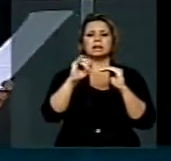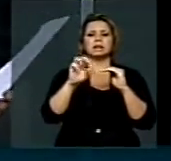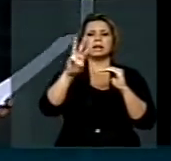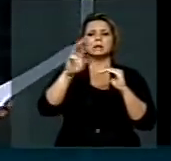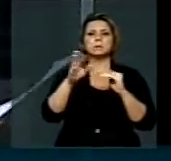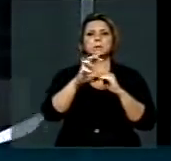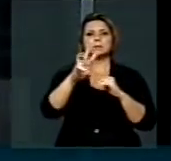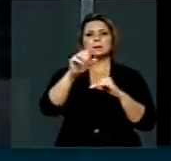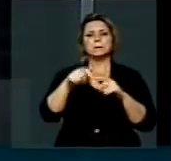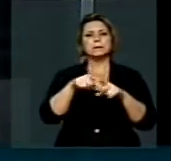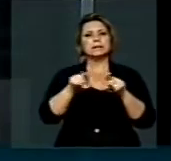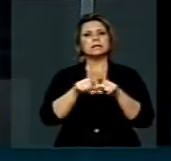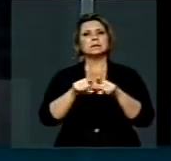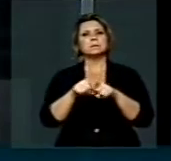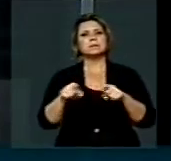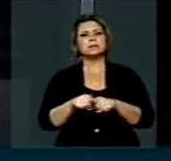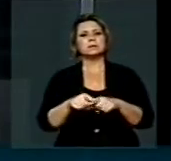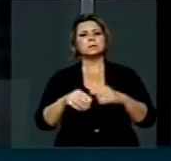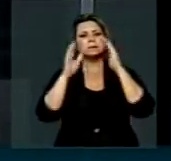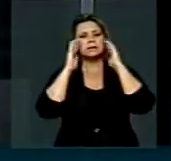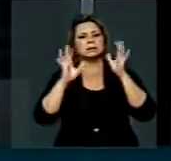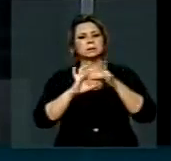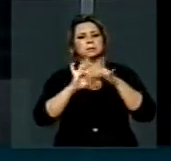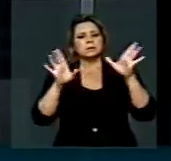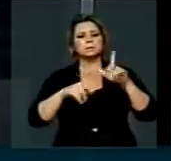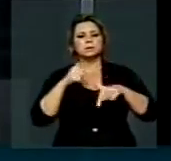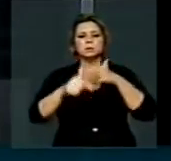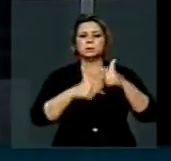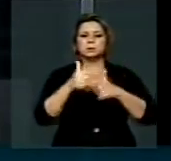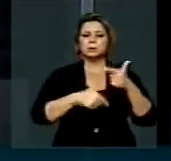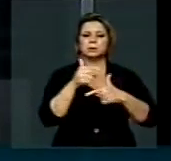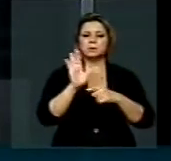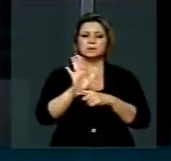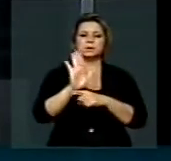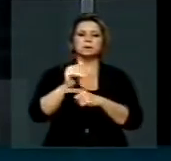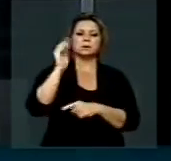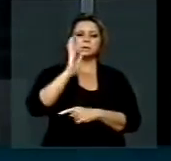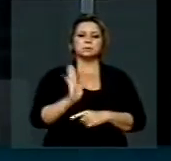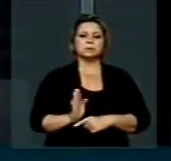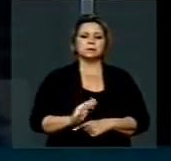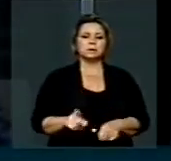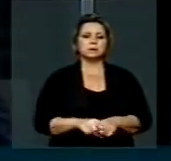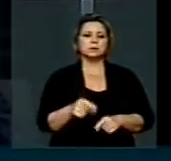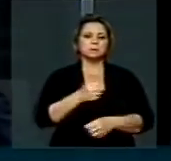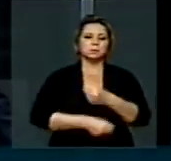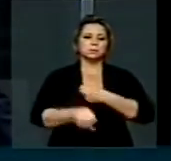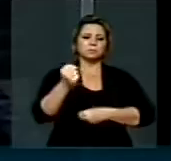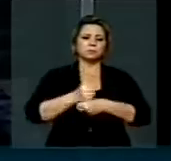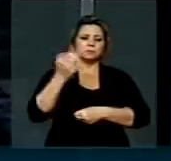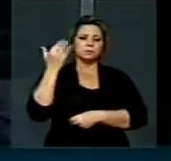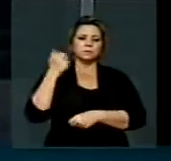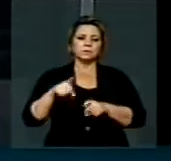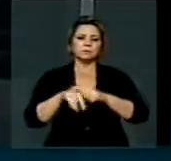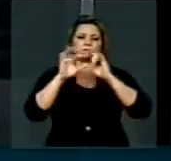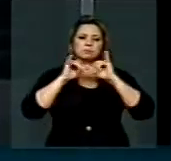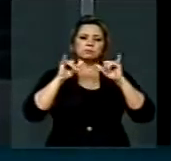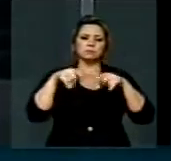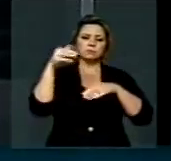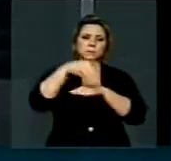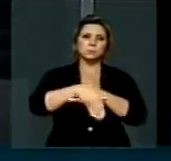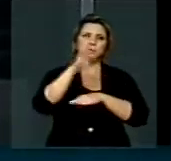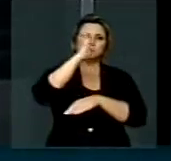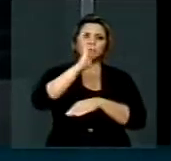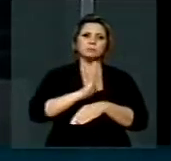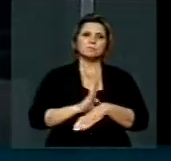independente e soberana, principalmente por tudo que Taiwan tem feito pelo nosso país, que no ano passado circulou aqui no Brasil, não